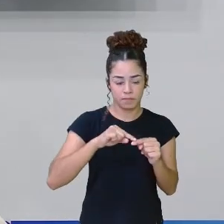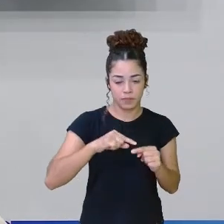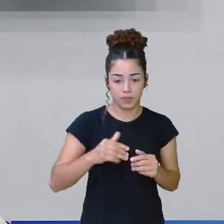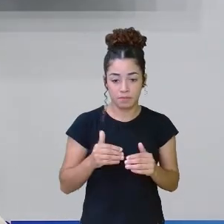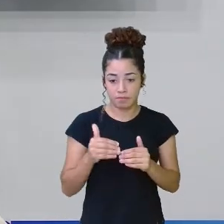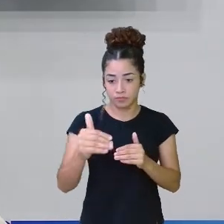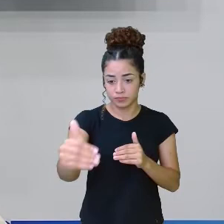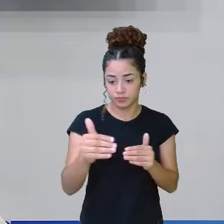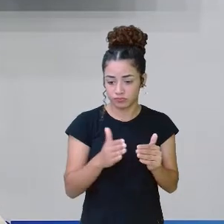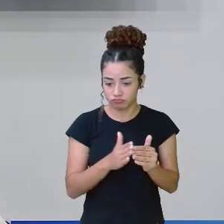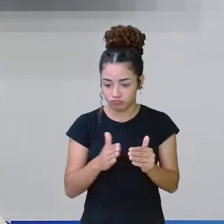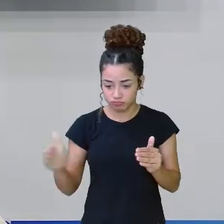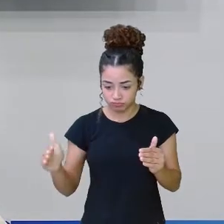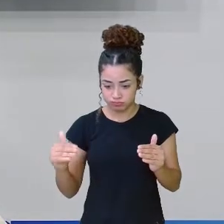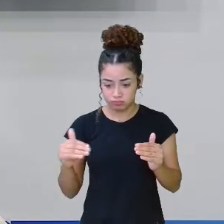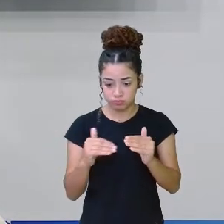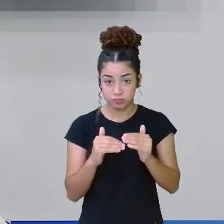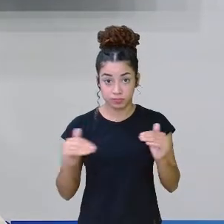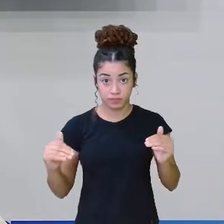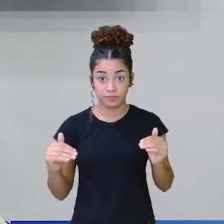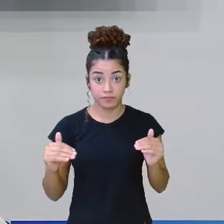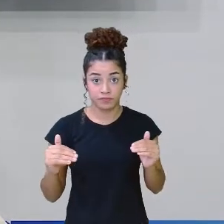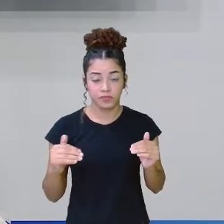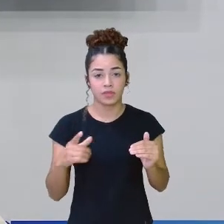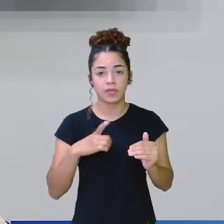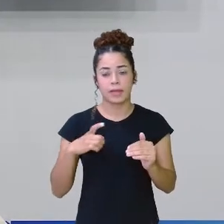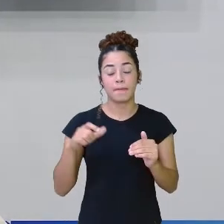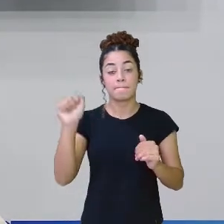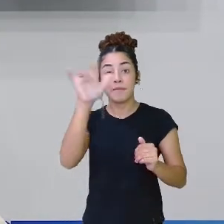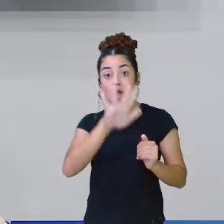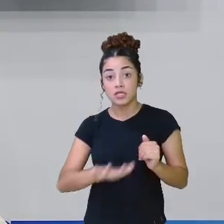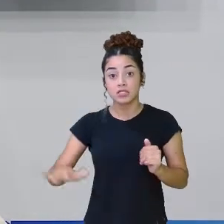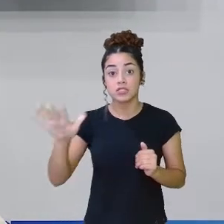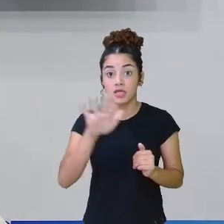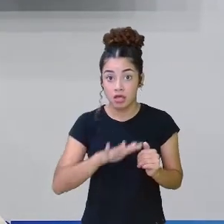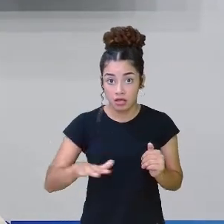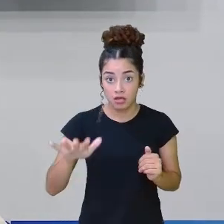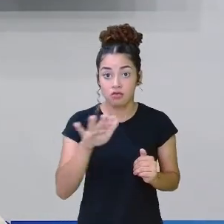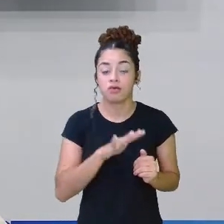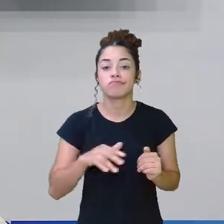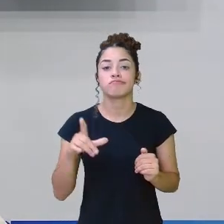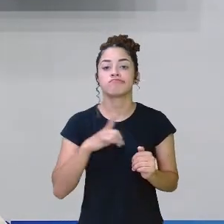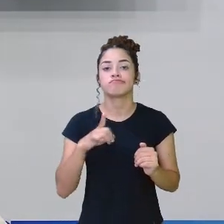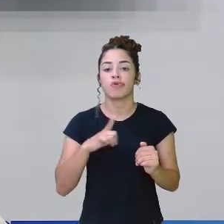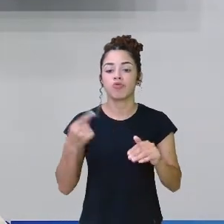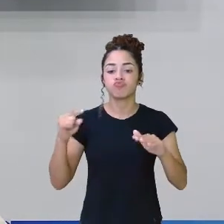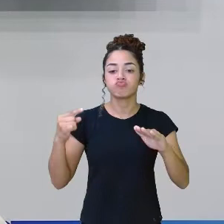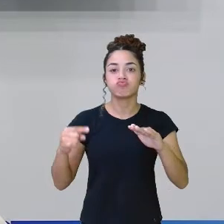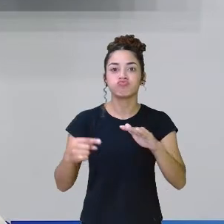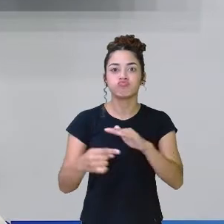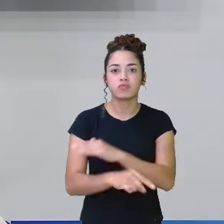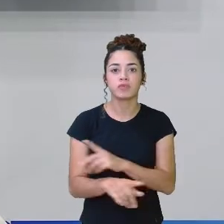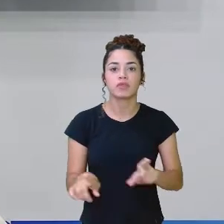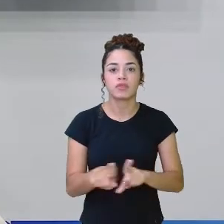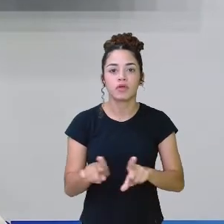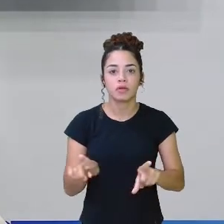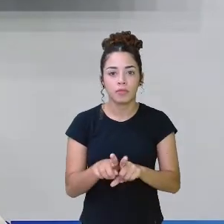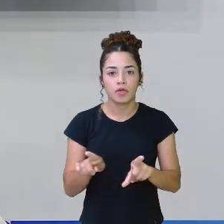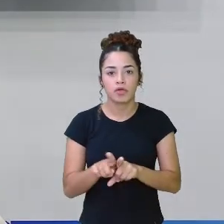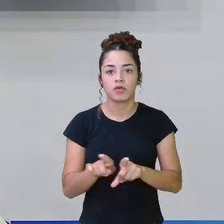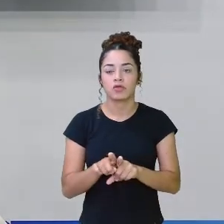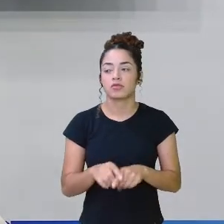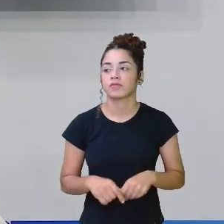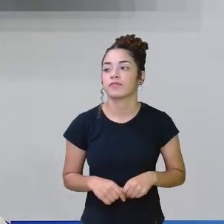figuras geométricas espaciais, mais conhecidas como os sólidos, elas têm profundidade, tá? É como se